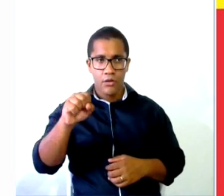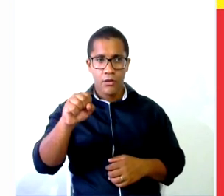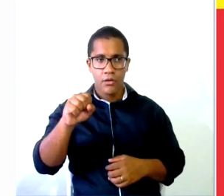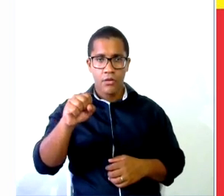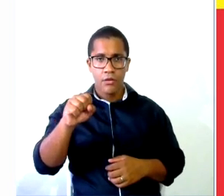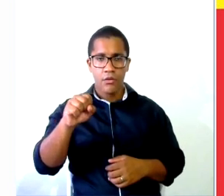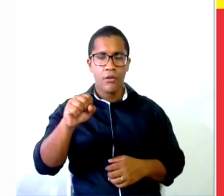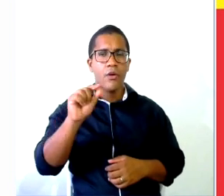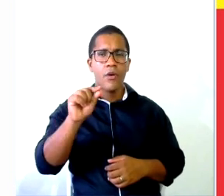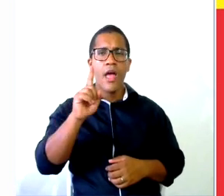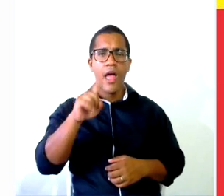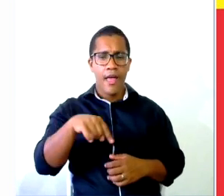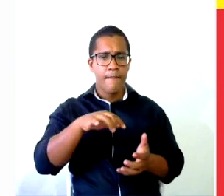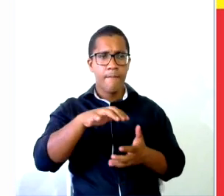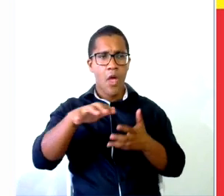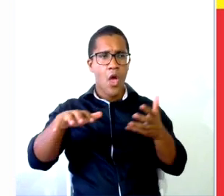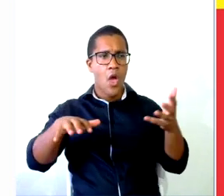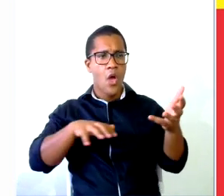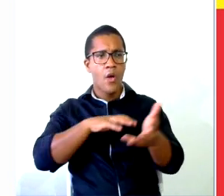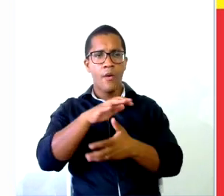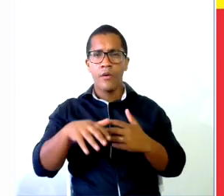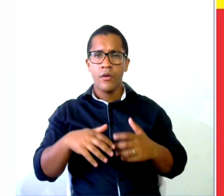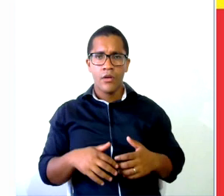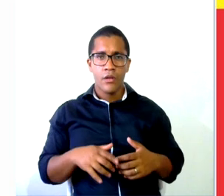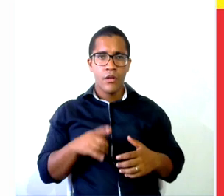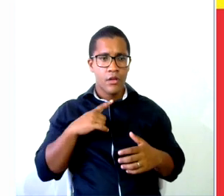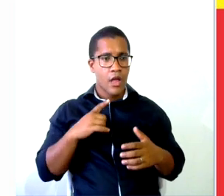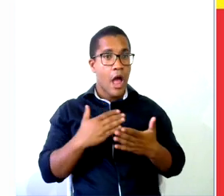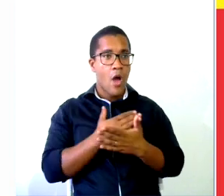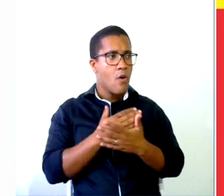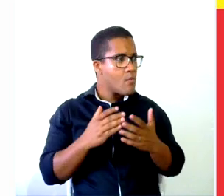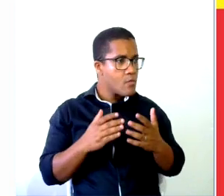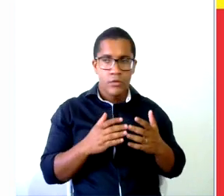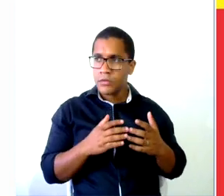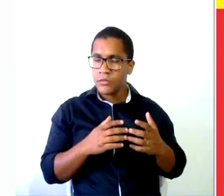Movimento de revoltas. E fugas eram bastante